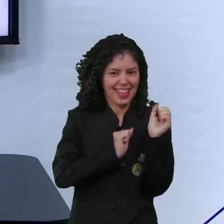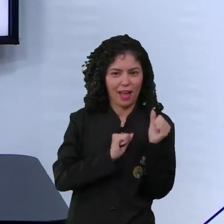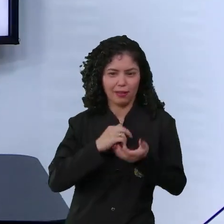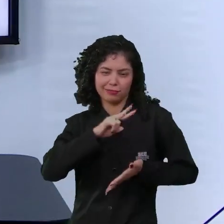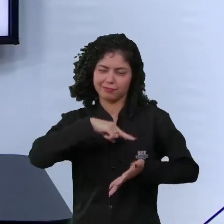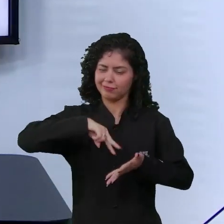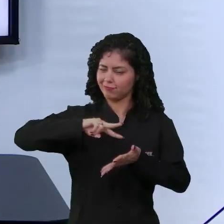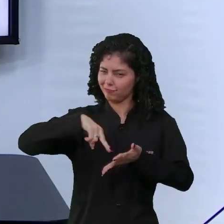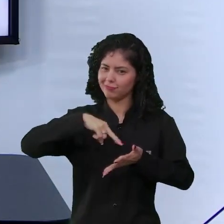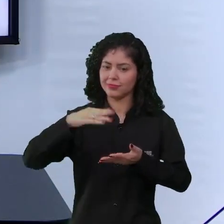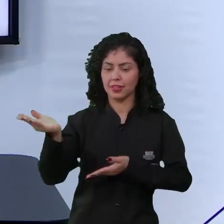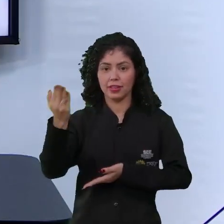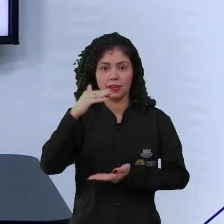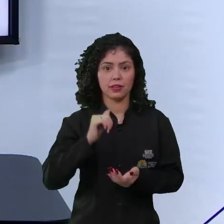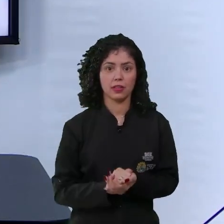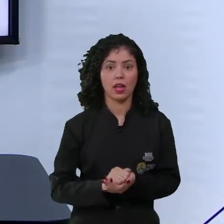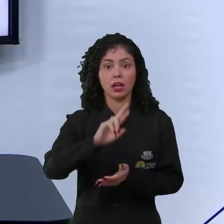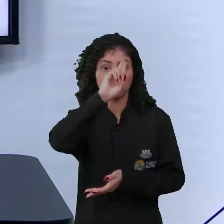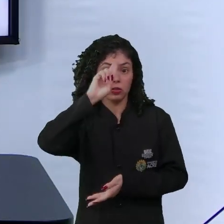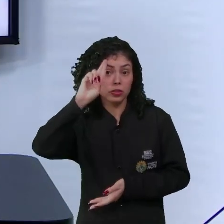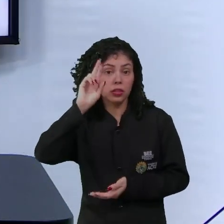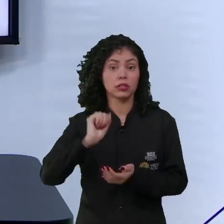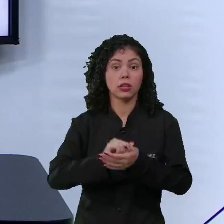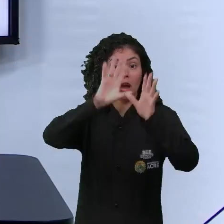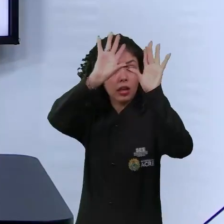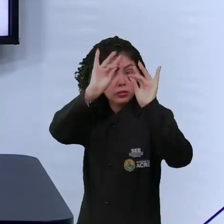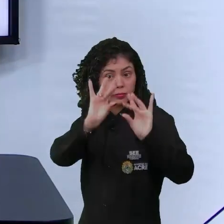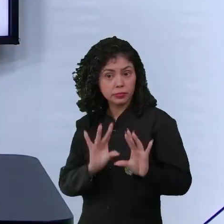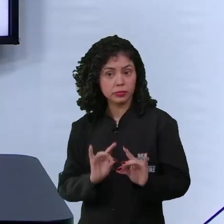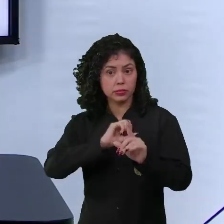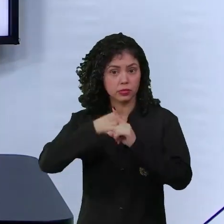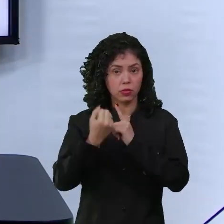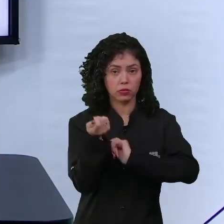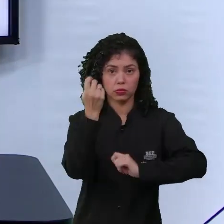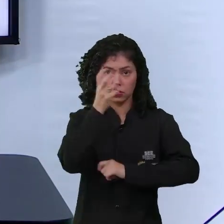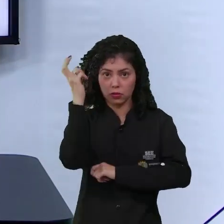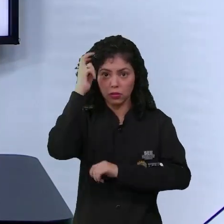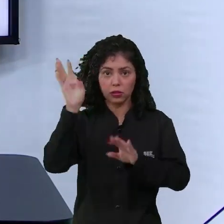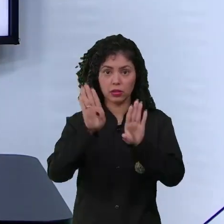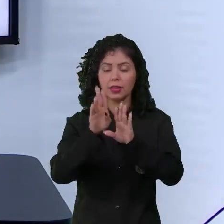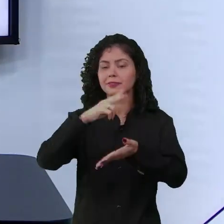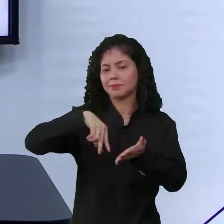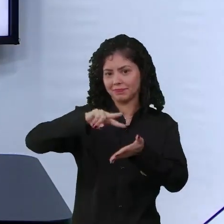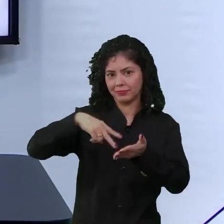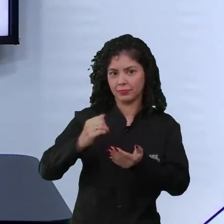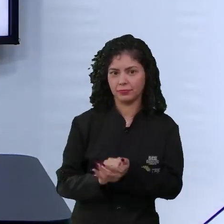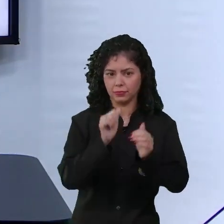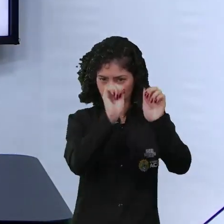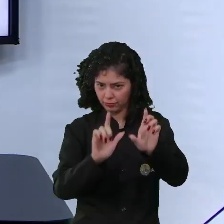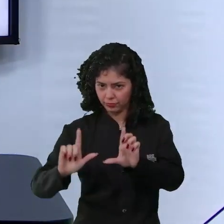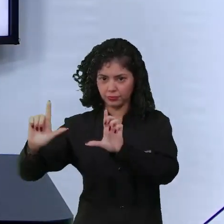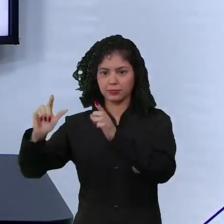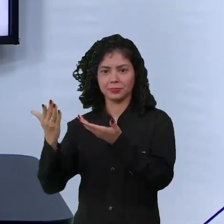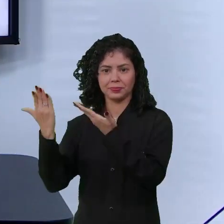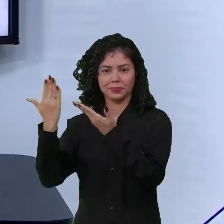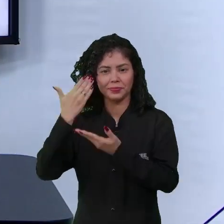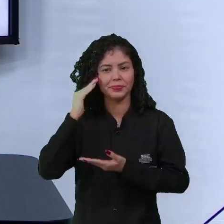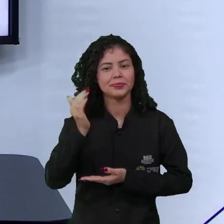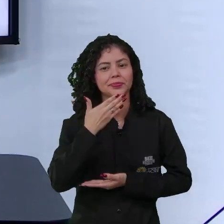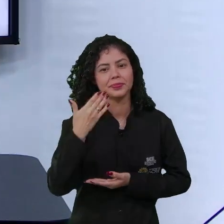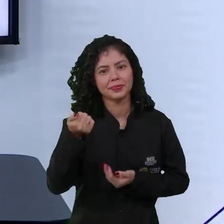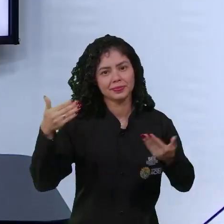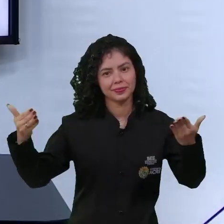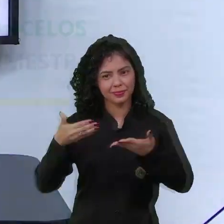bailar? Hoje a gente vai falar da historicidade e aspectos socioculturais das danças. Foca na tela que você vai entender